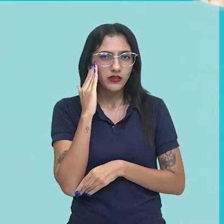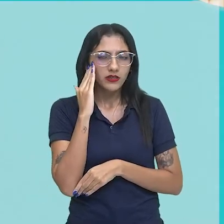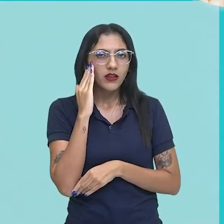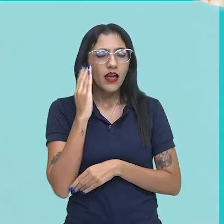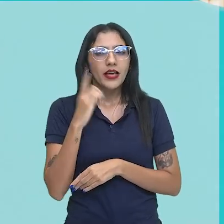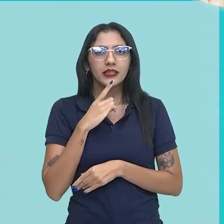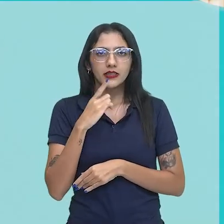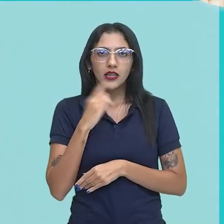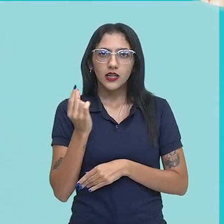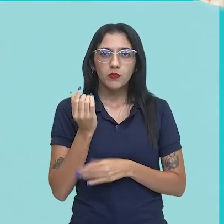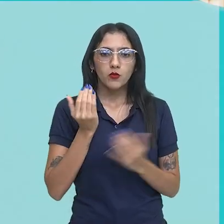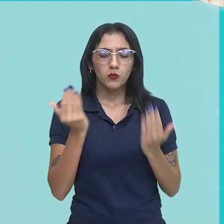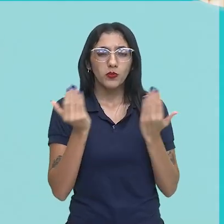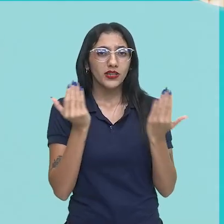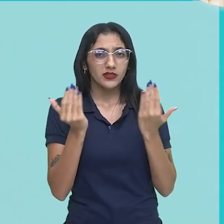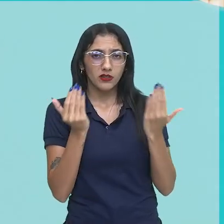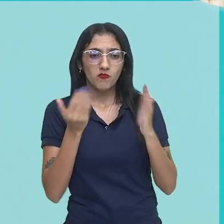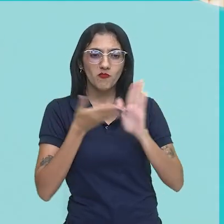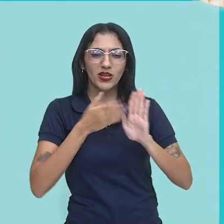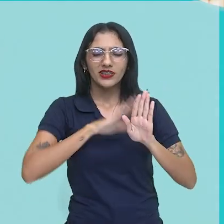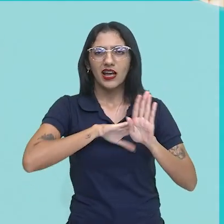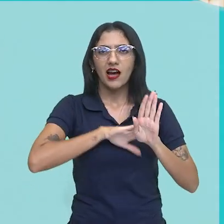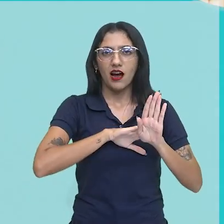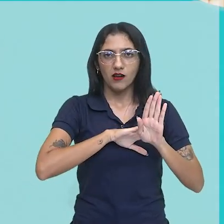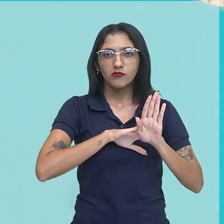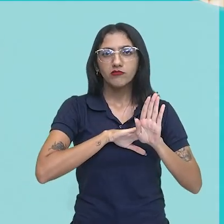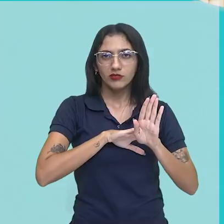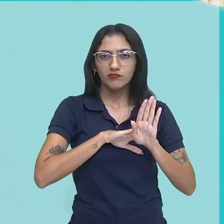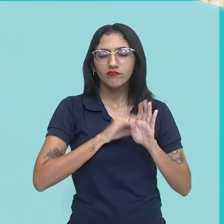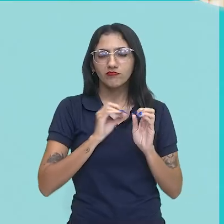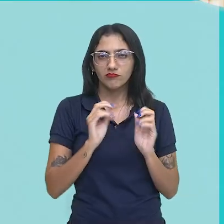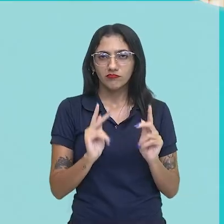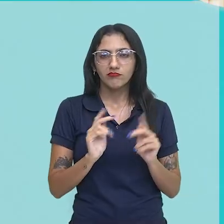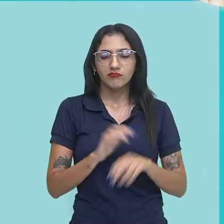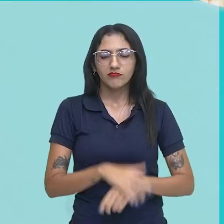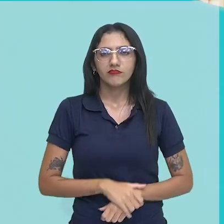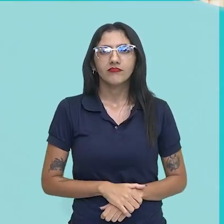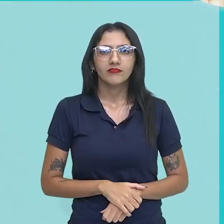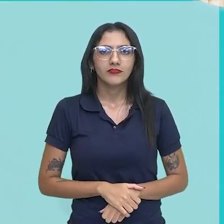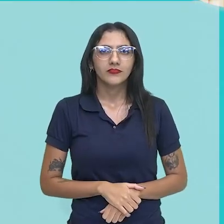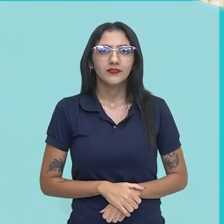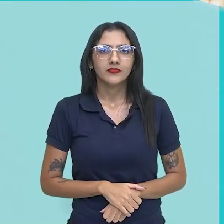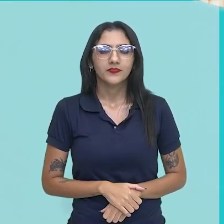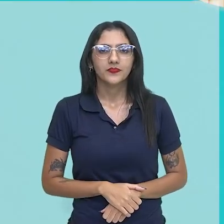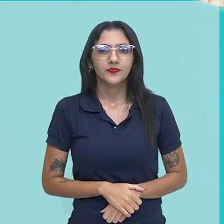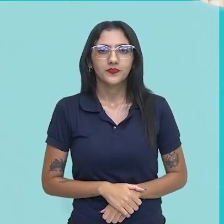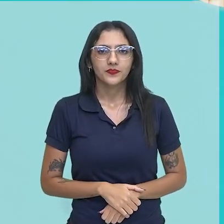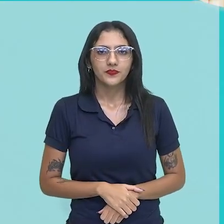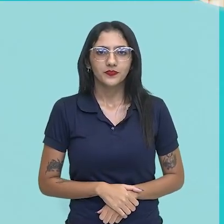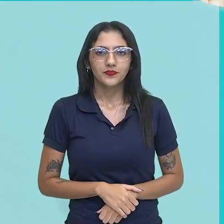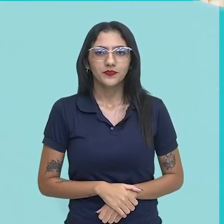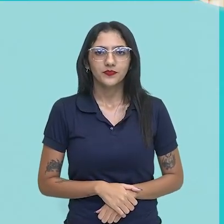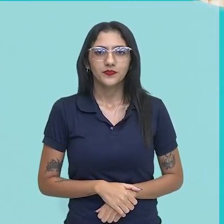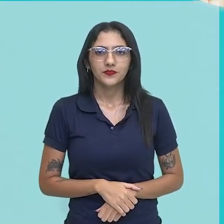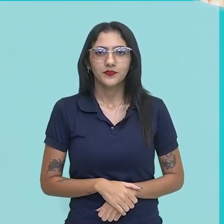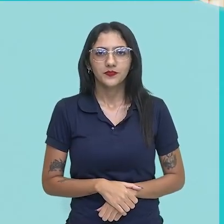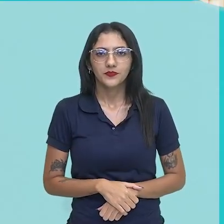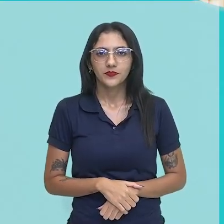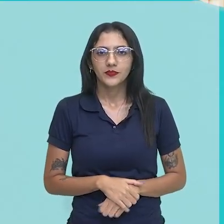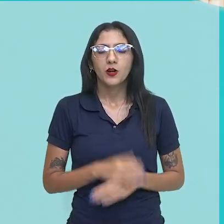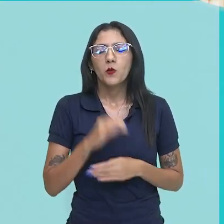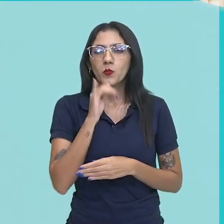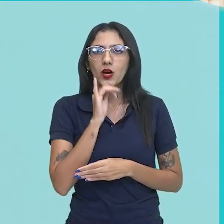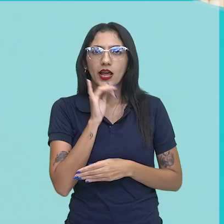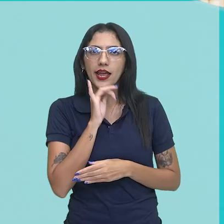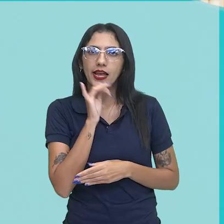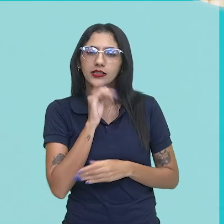comparação direta, né, de um elemento com o outro, é chamado de metáfora. Ele é um anjo,